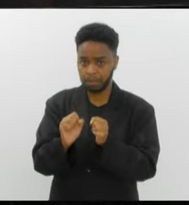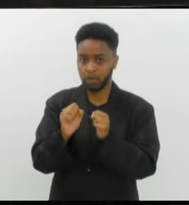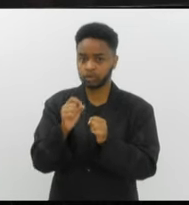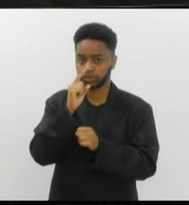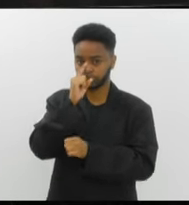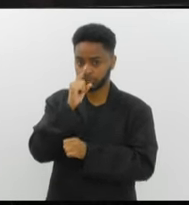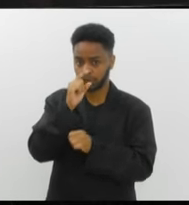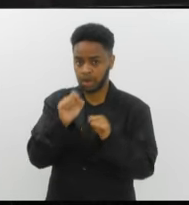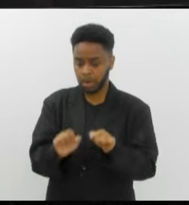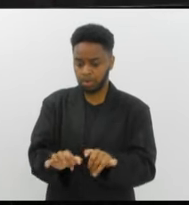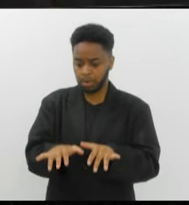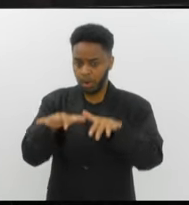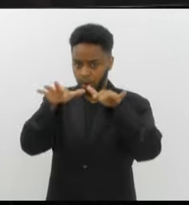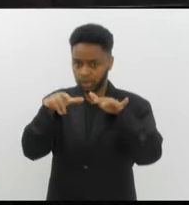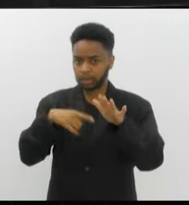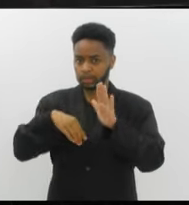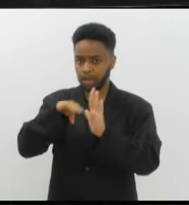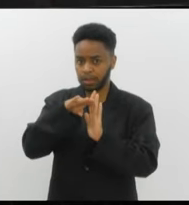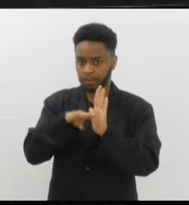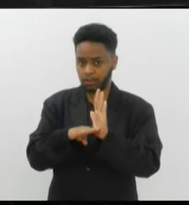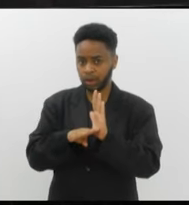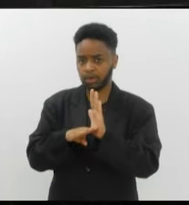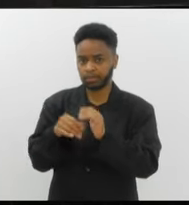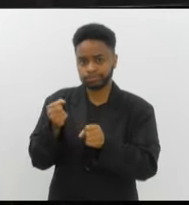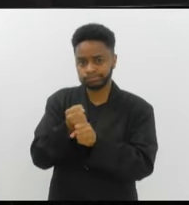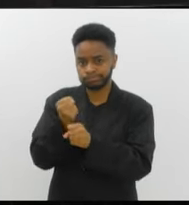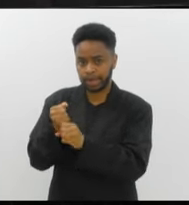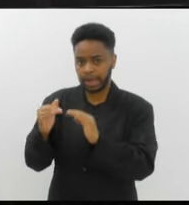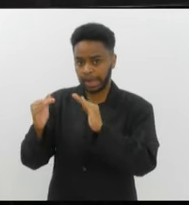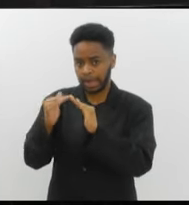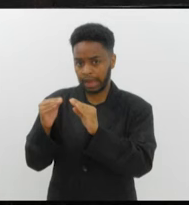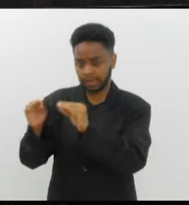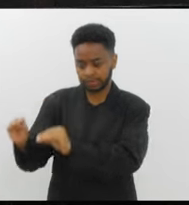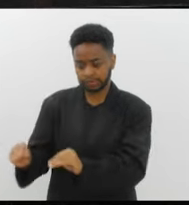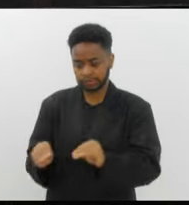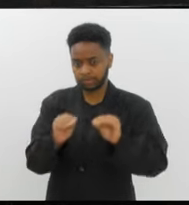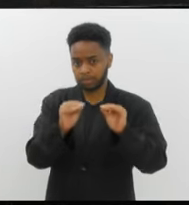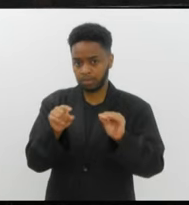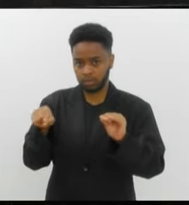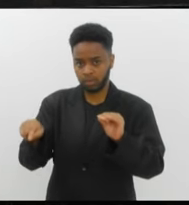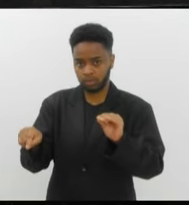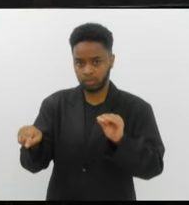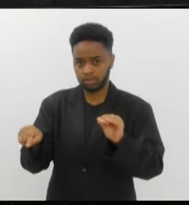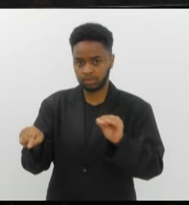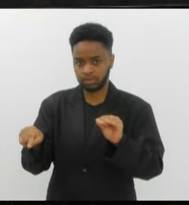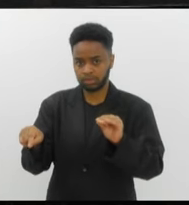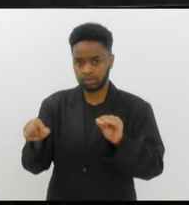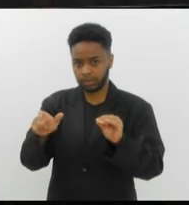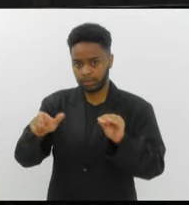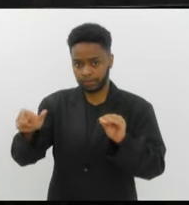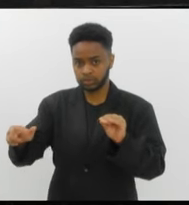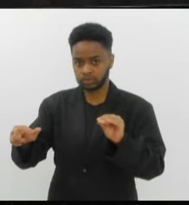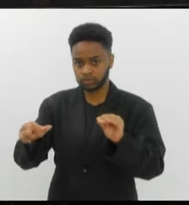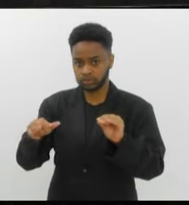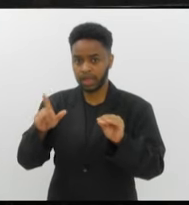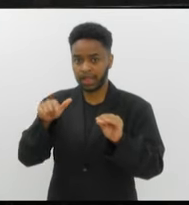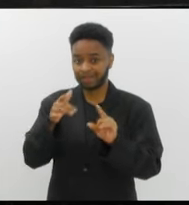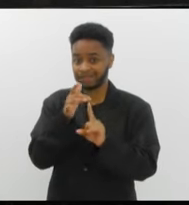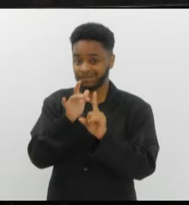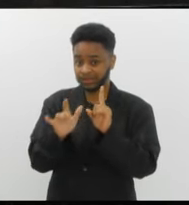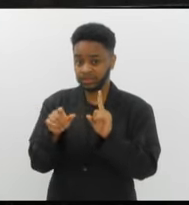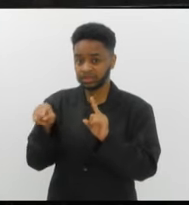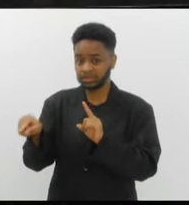programas habitacionais em andamento para fazer a realocação dessas pessoas que são